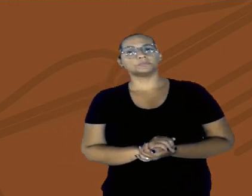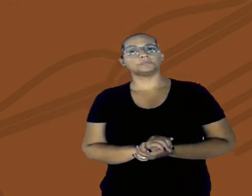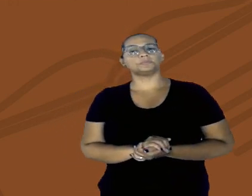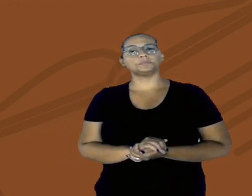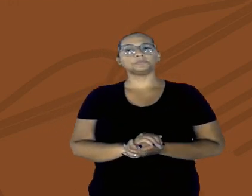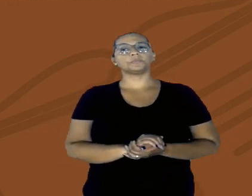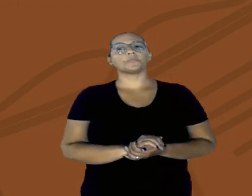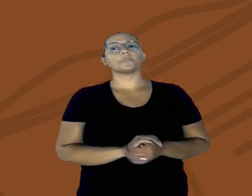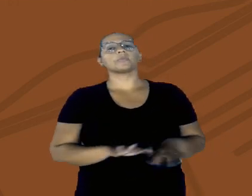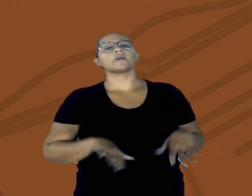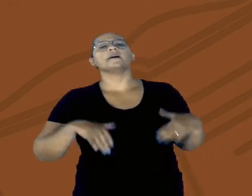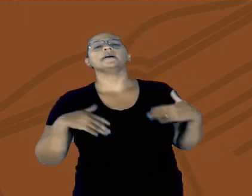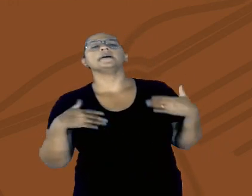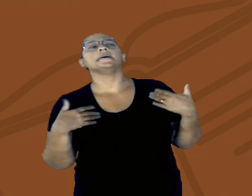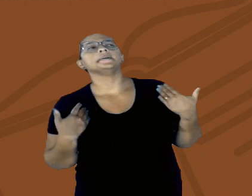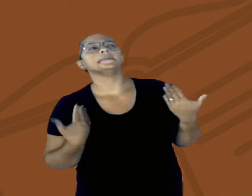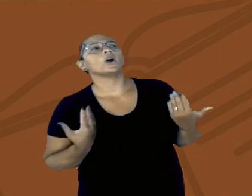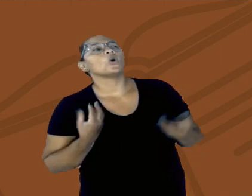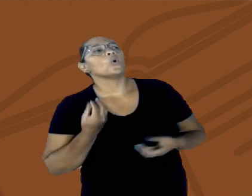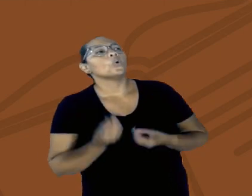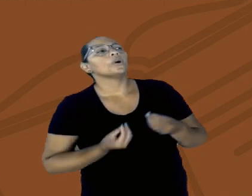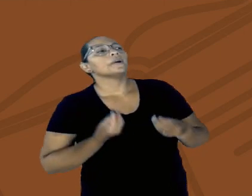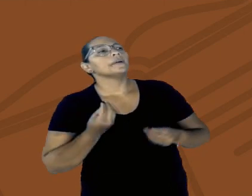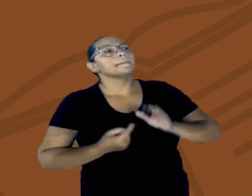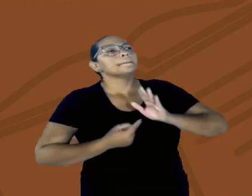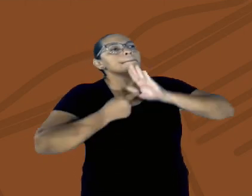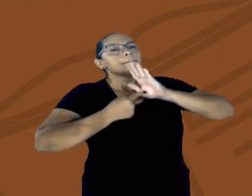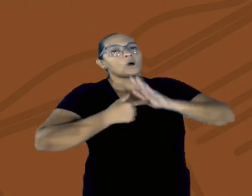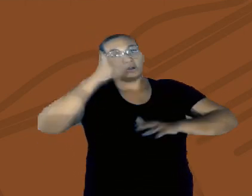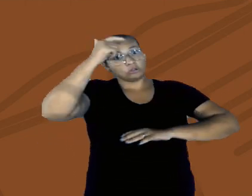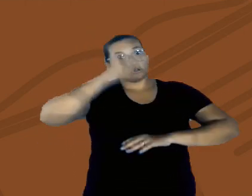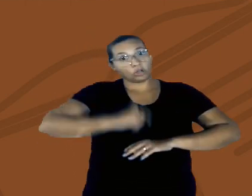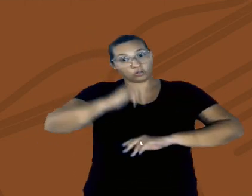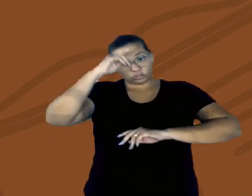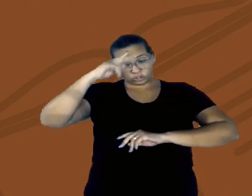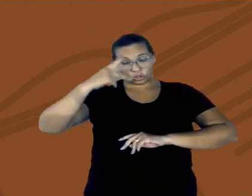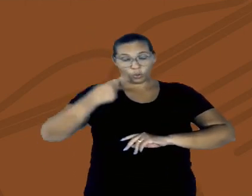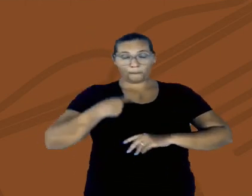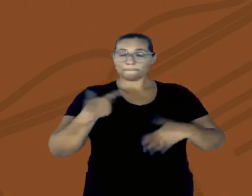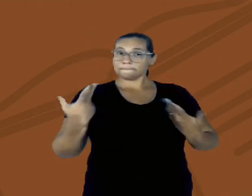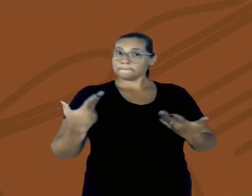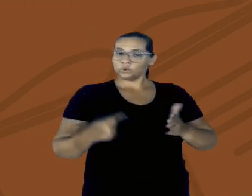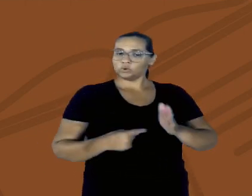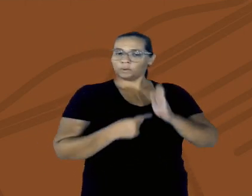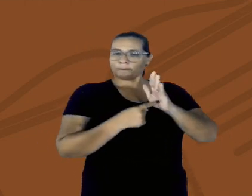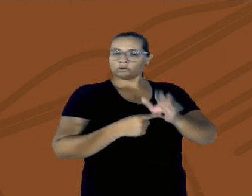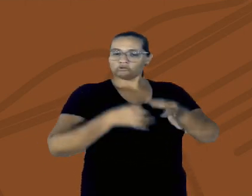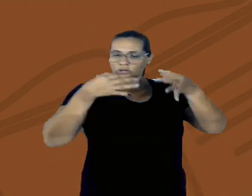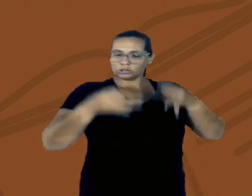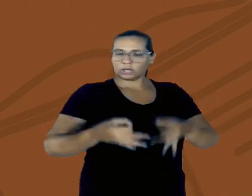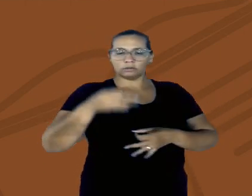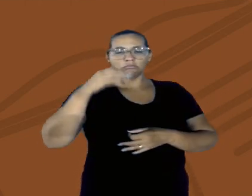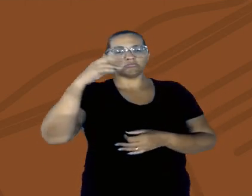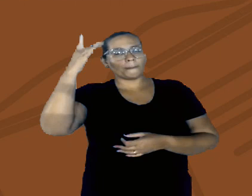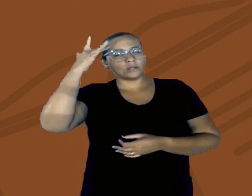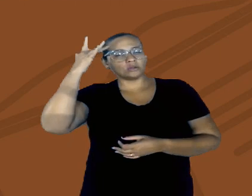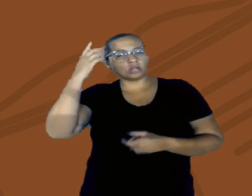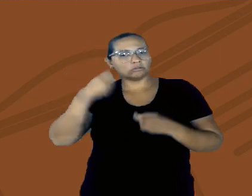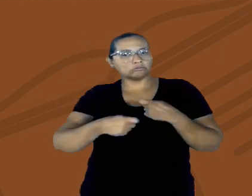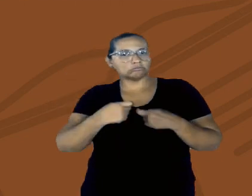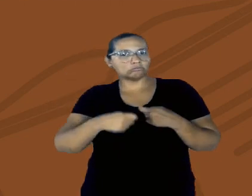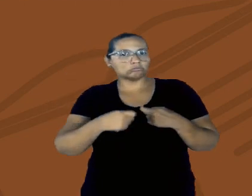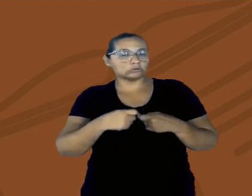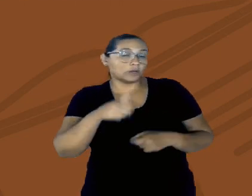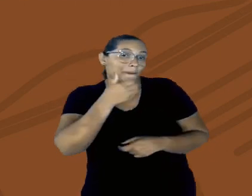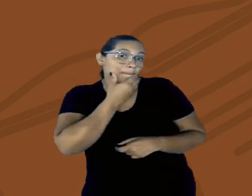que caracteriza a maturação sexual? A maturação sexual no menino, a pessoa do sexo